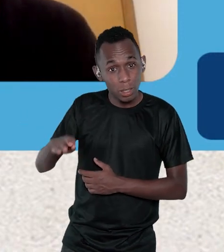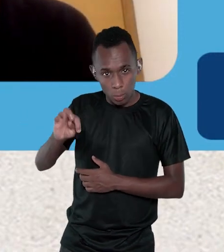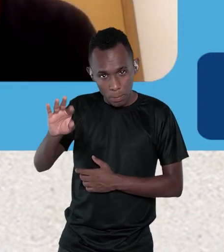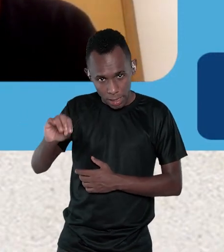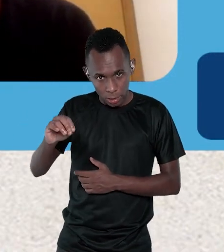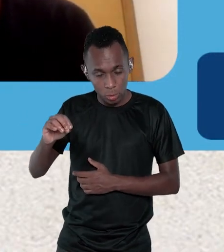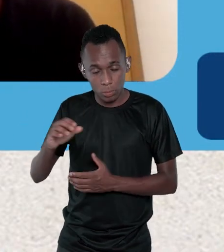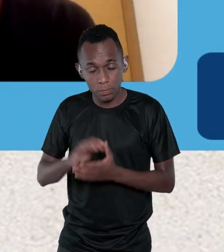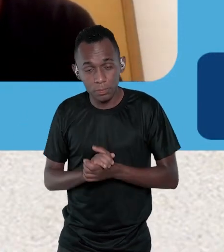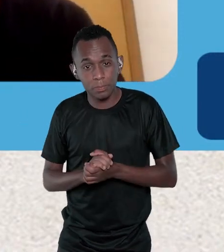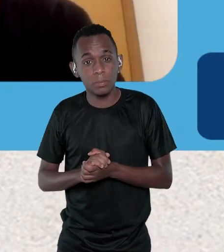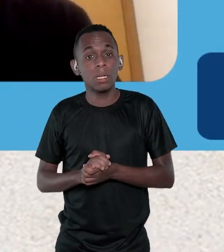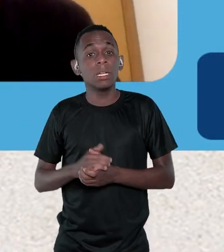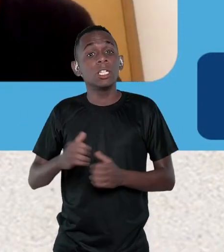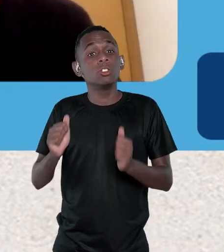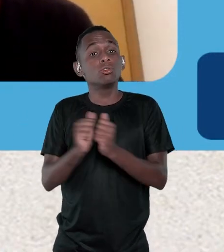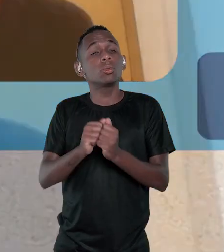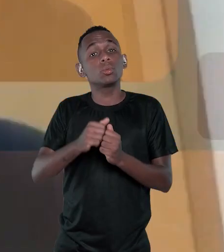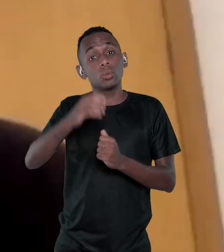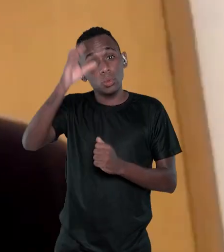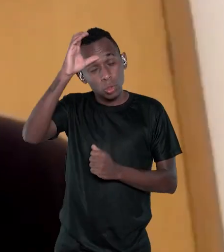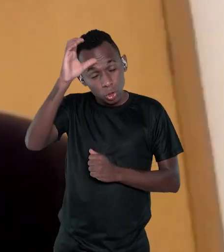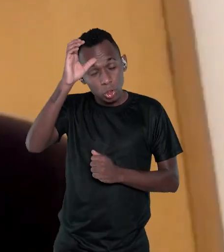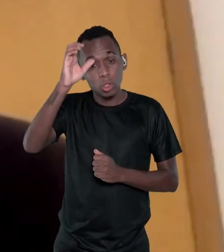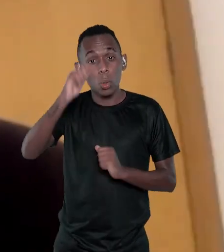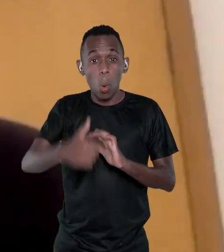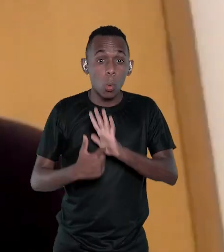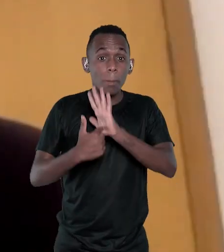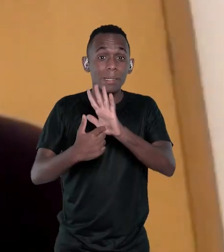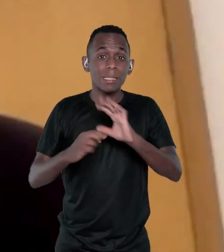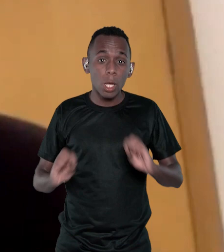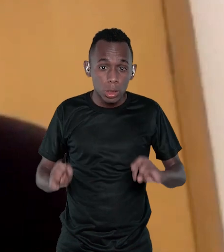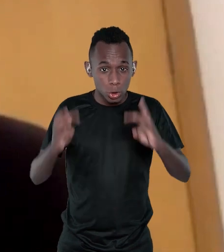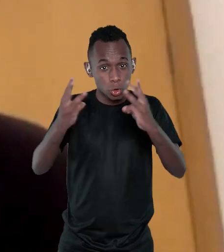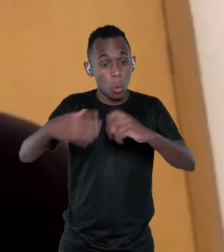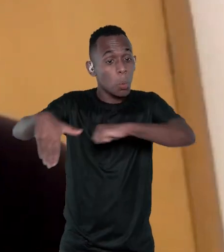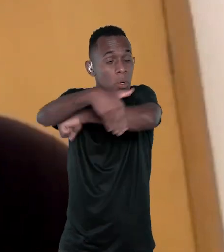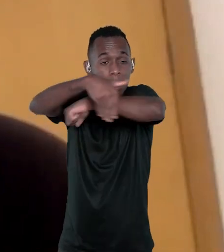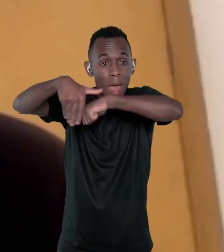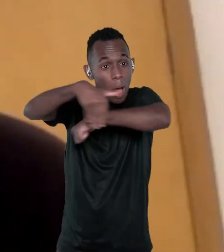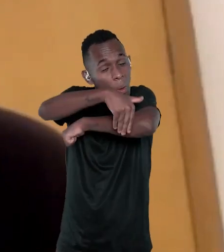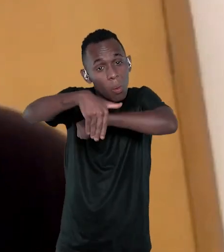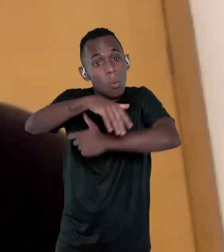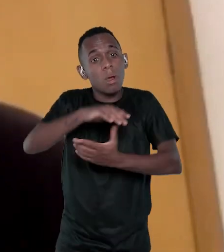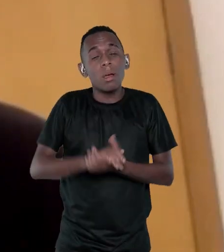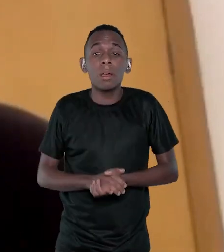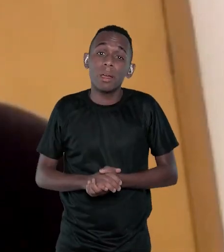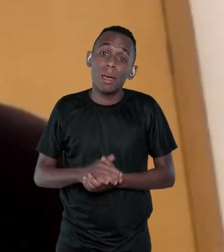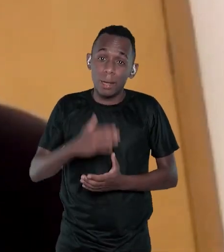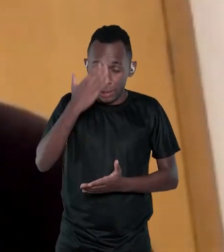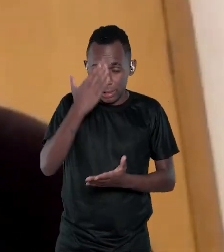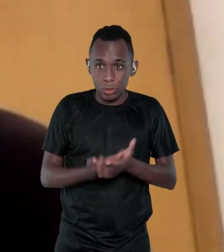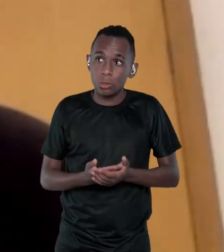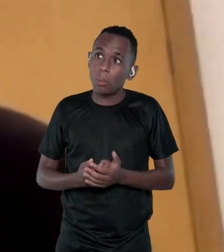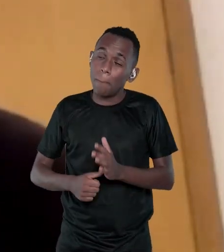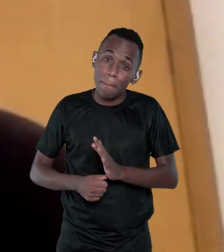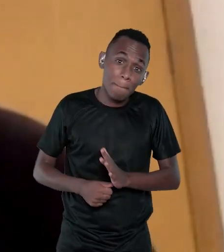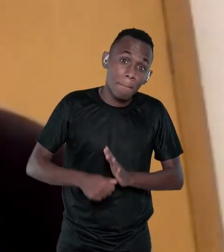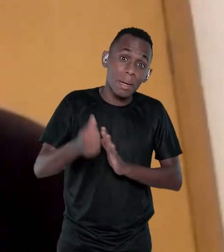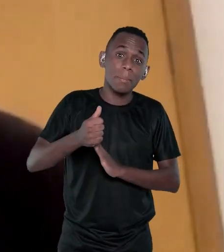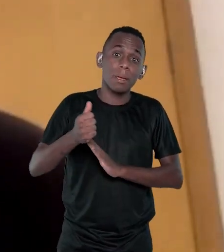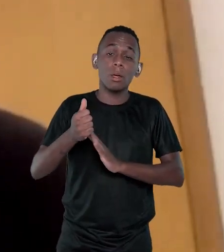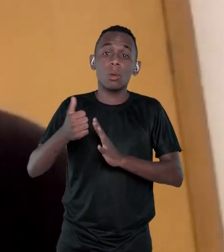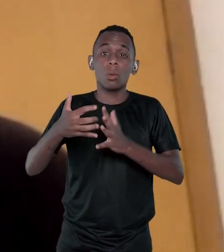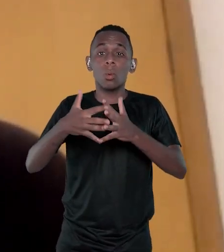Beto, e o meu tio, para eles tocarem na rua, fazerem, eu acho que foi o primeiro